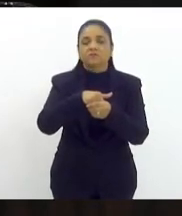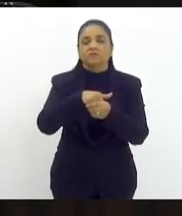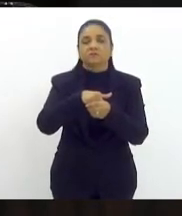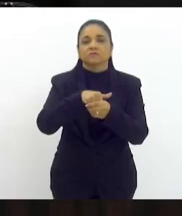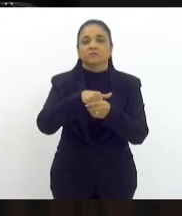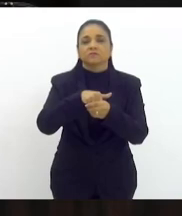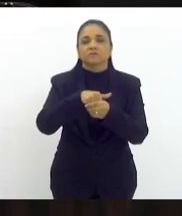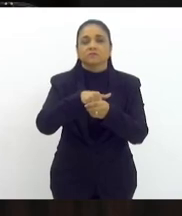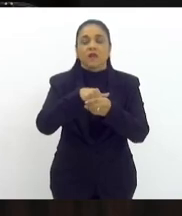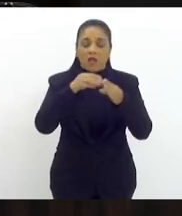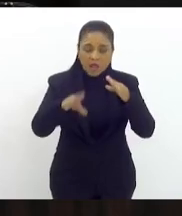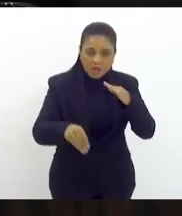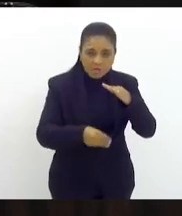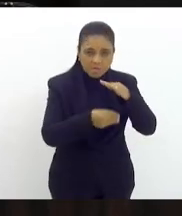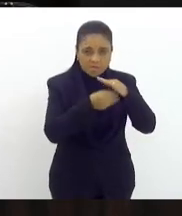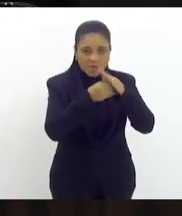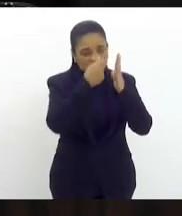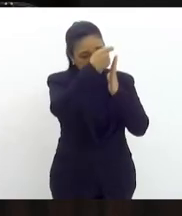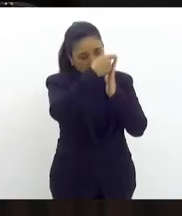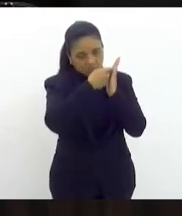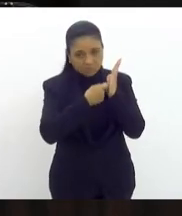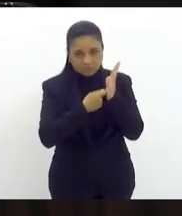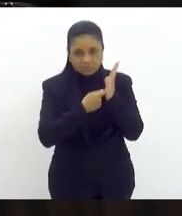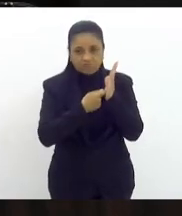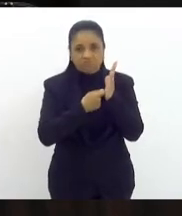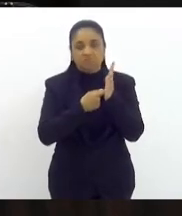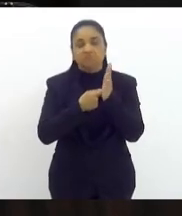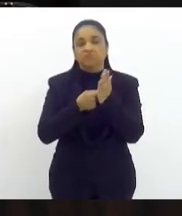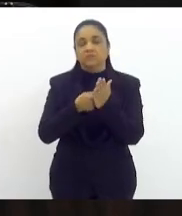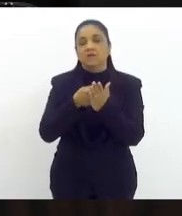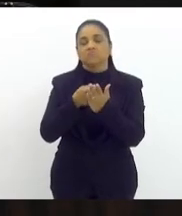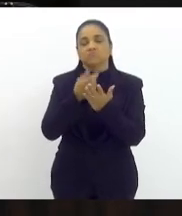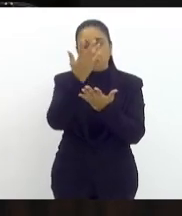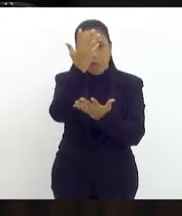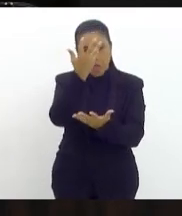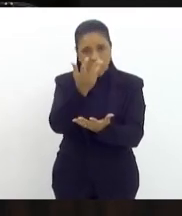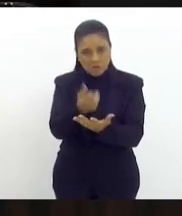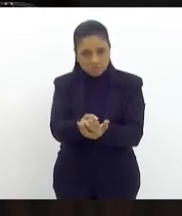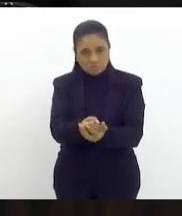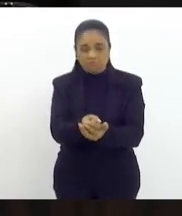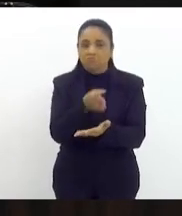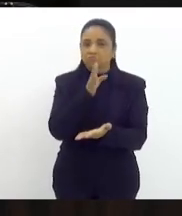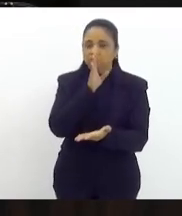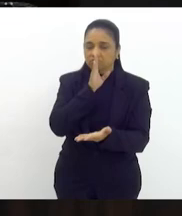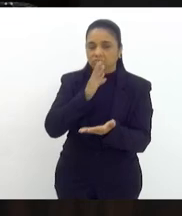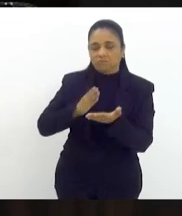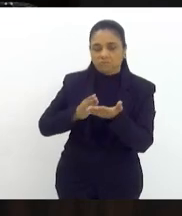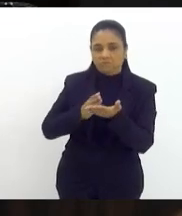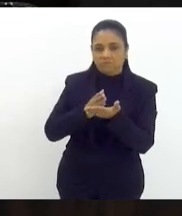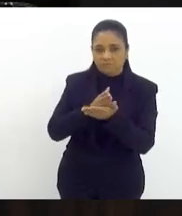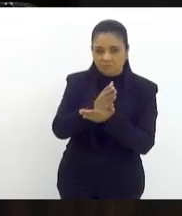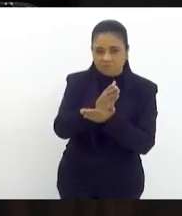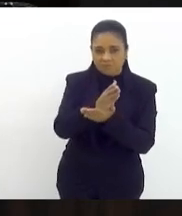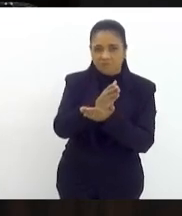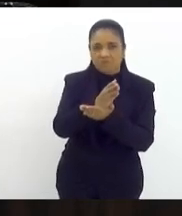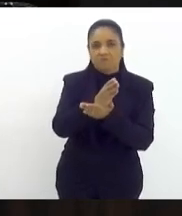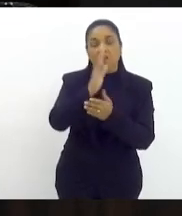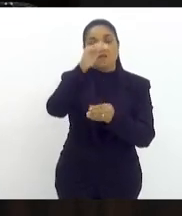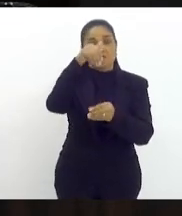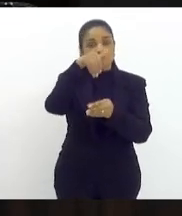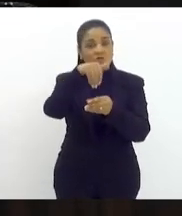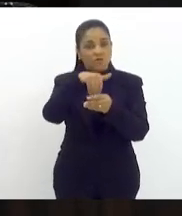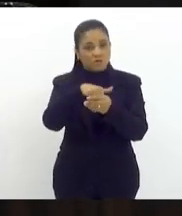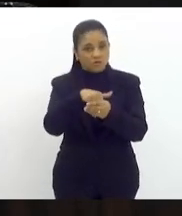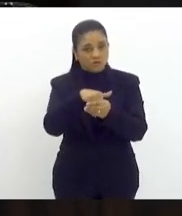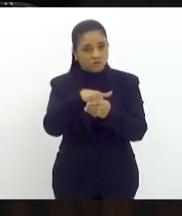votação. Em emenda de redação. Senhores que aprovam, permaneçam como estão, aprovado. Em votação.